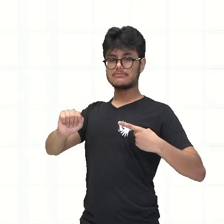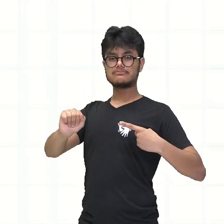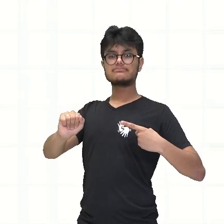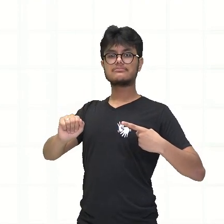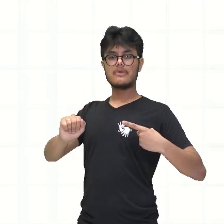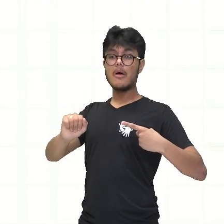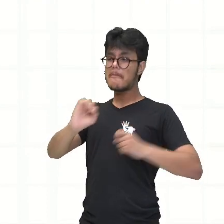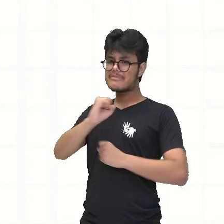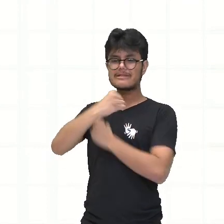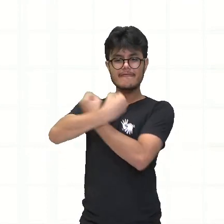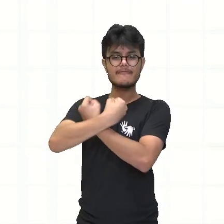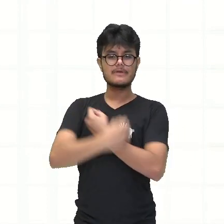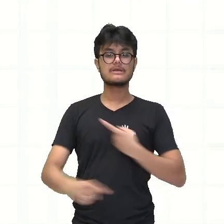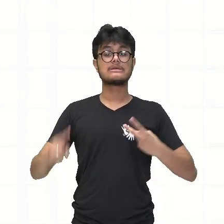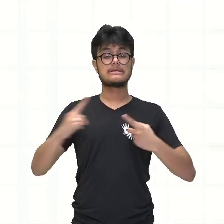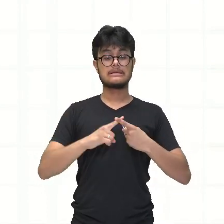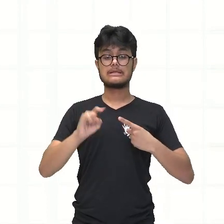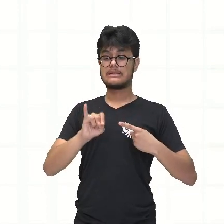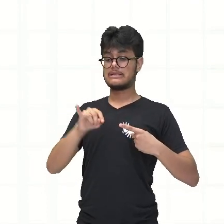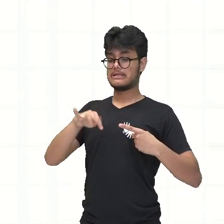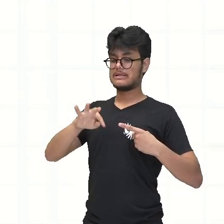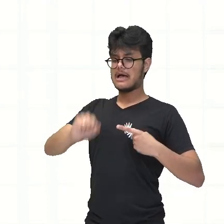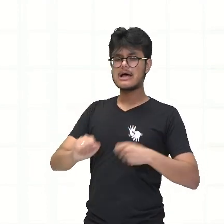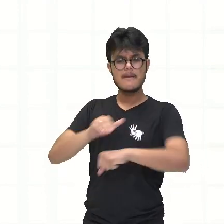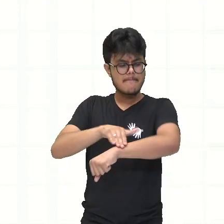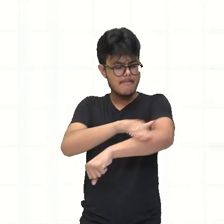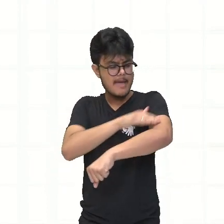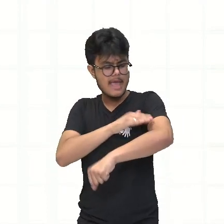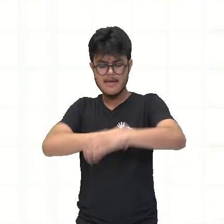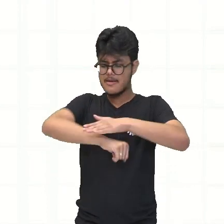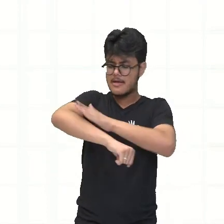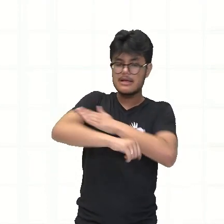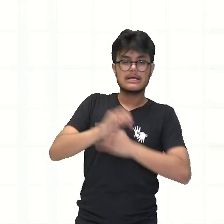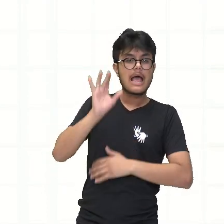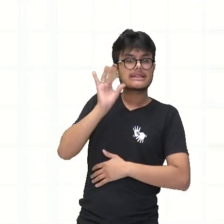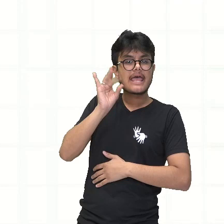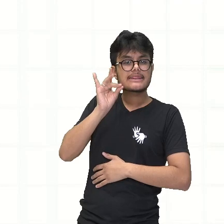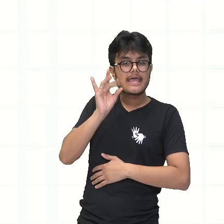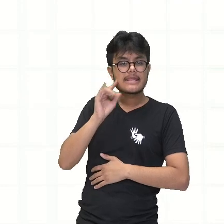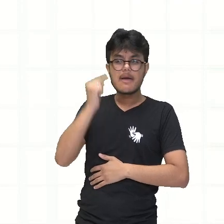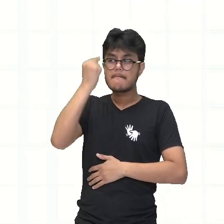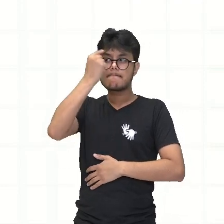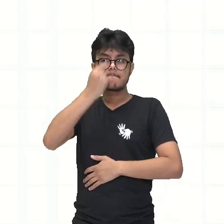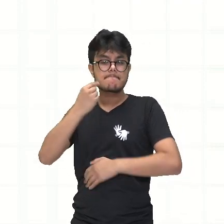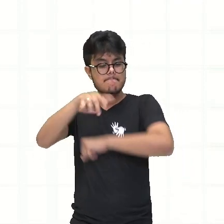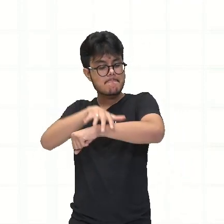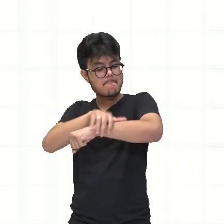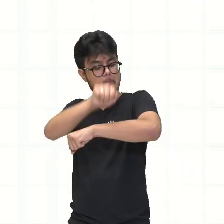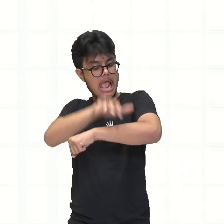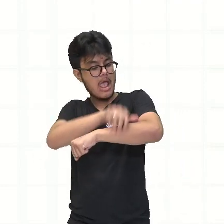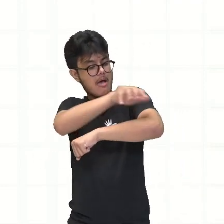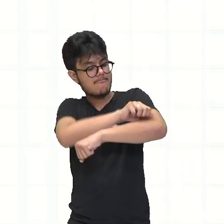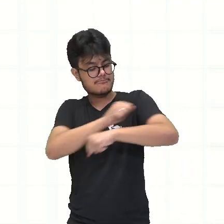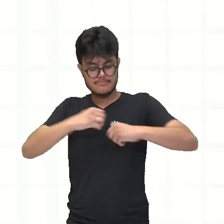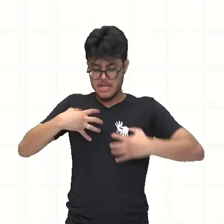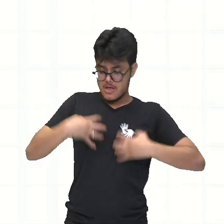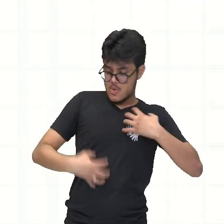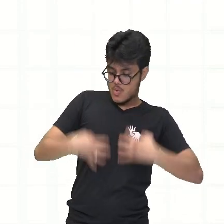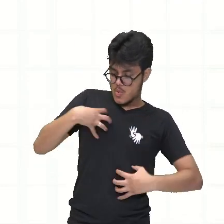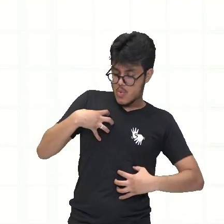a pele, saliva, lágrimas, pelos pelo corpo, seja no nariz ou nos braços,